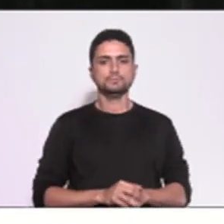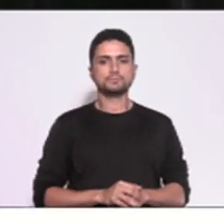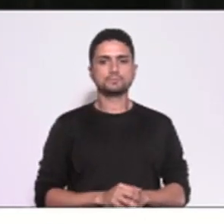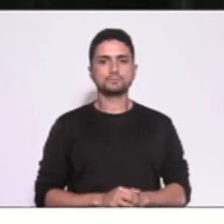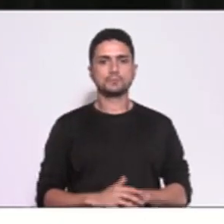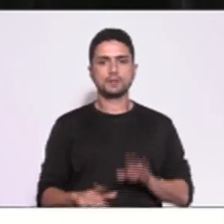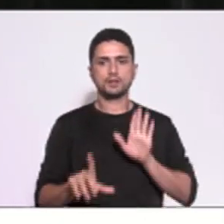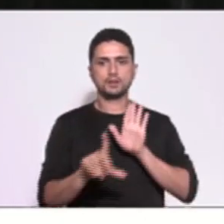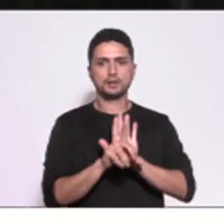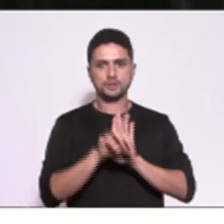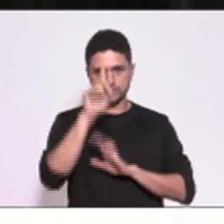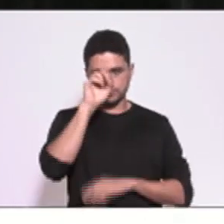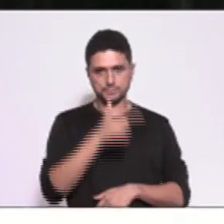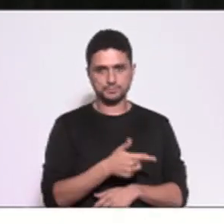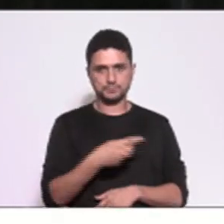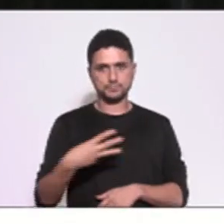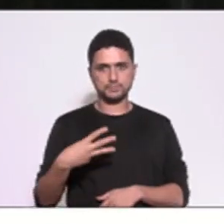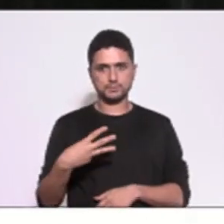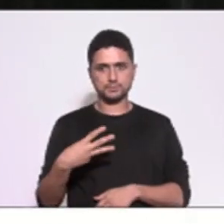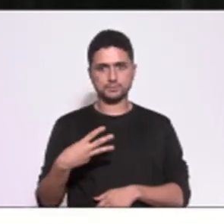A lei do dia